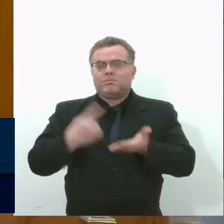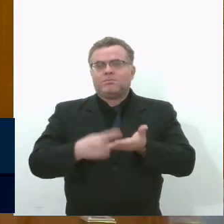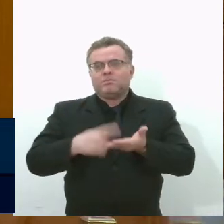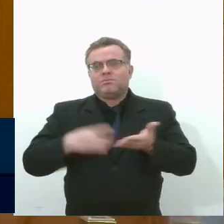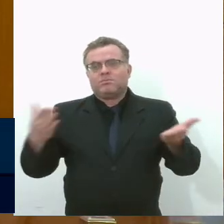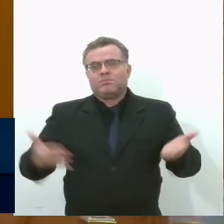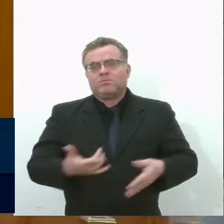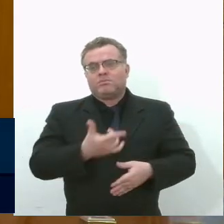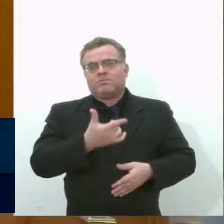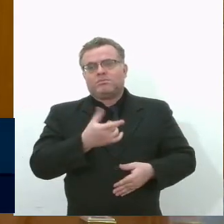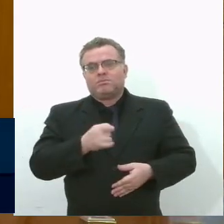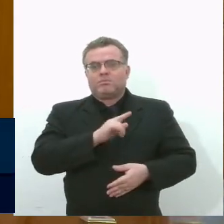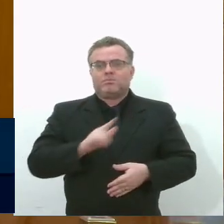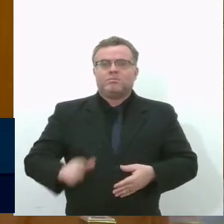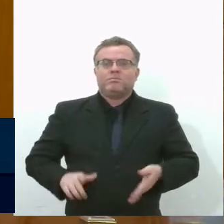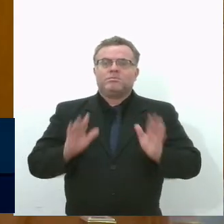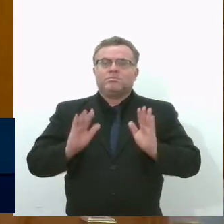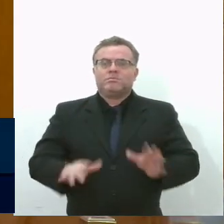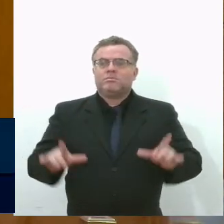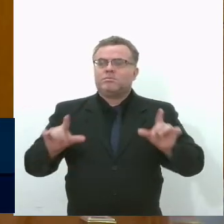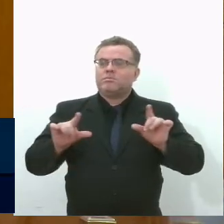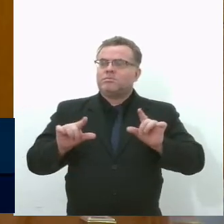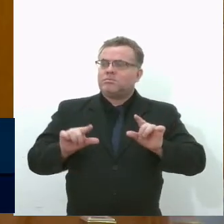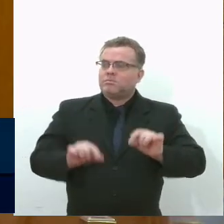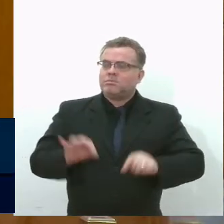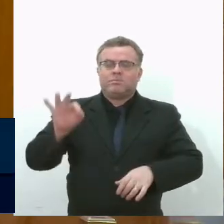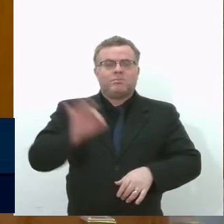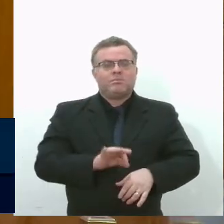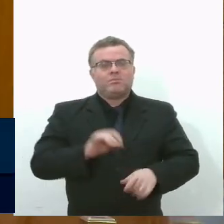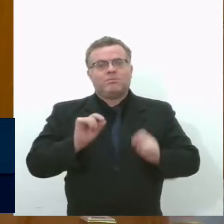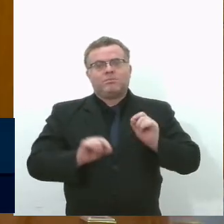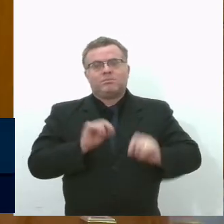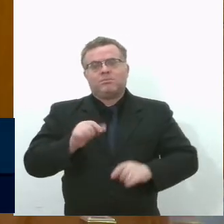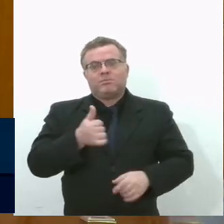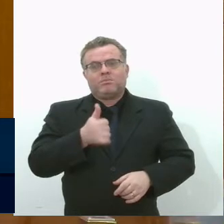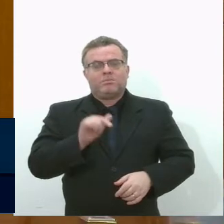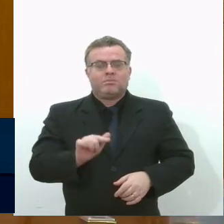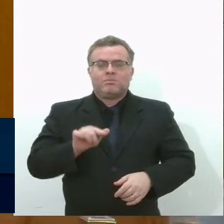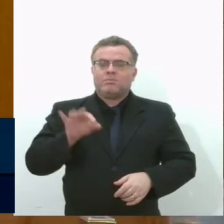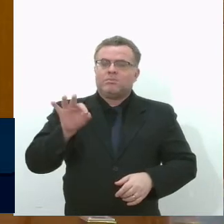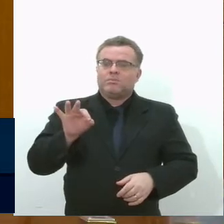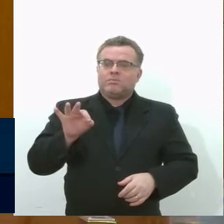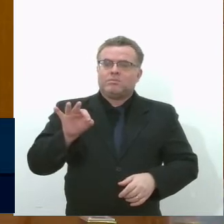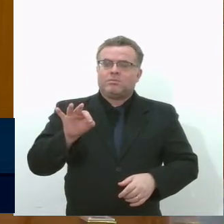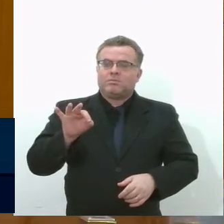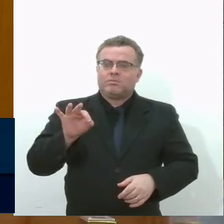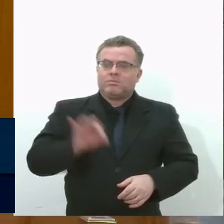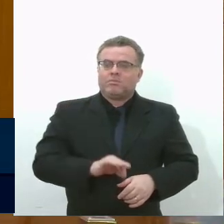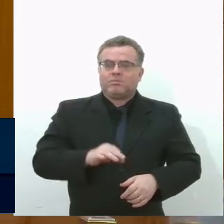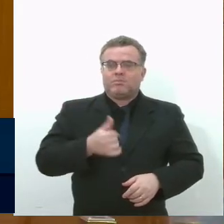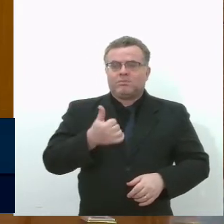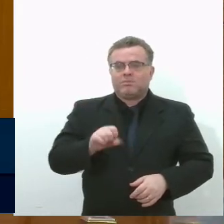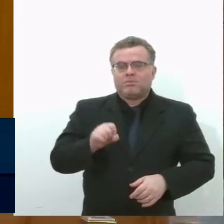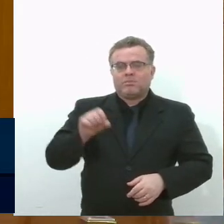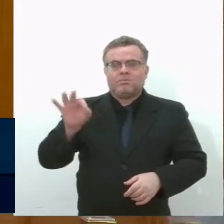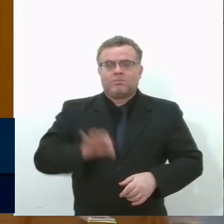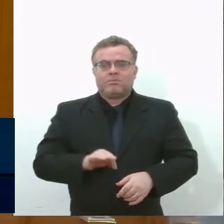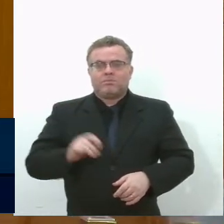fizeram. Reduziram a alíquota para 17%, 18% na grande maioria dos estados.